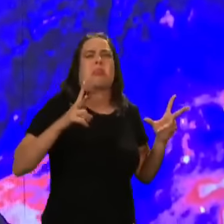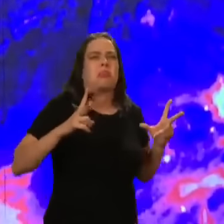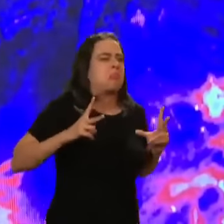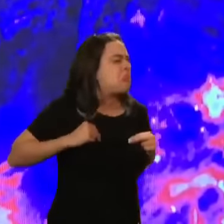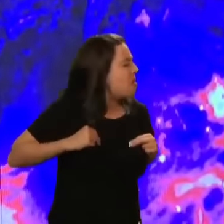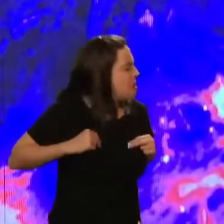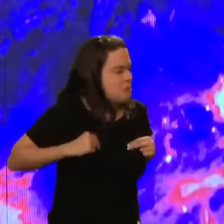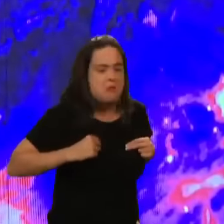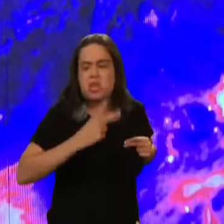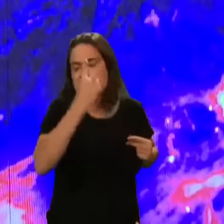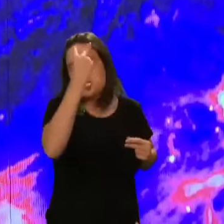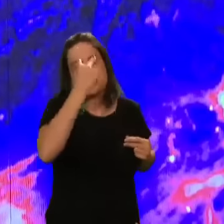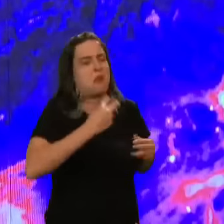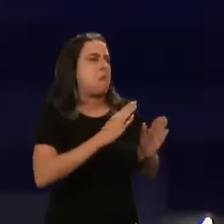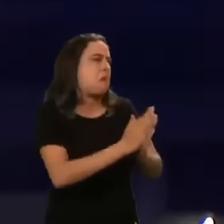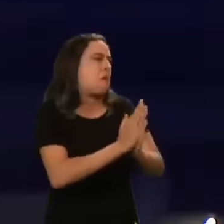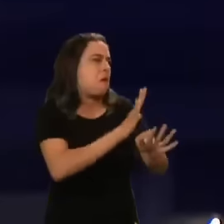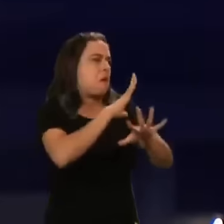me cura.